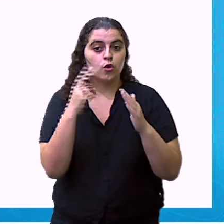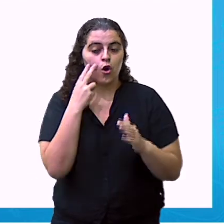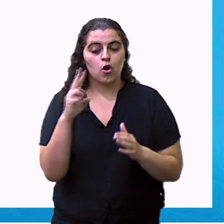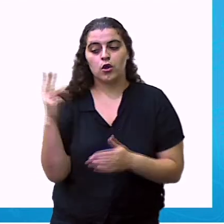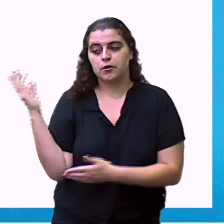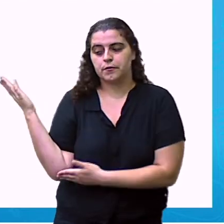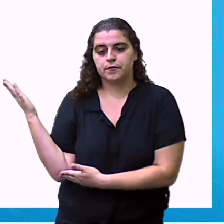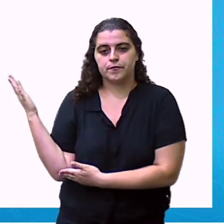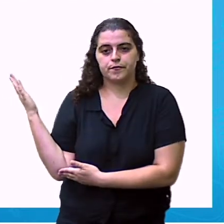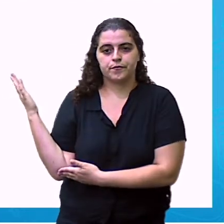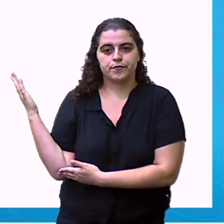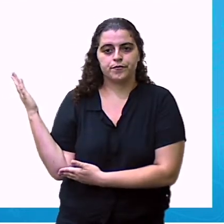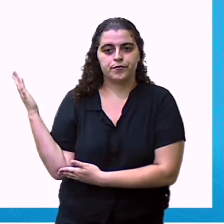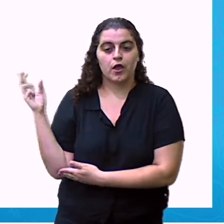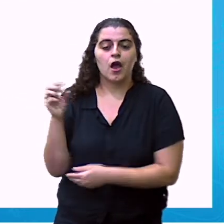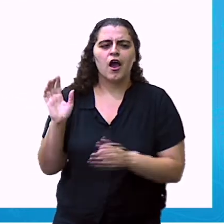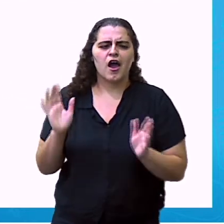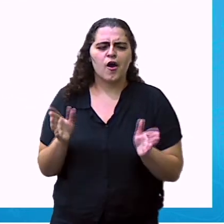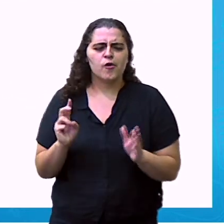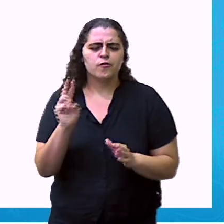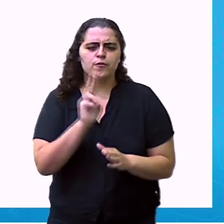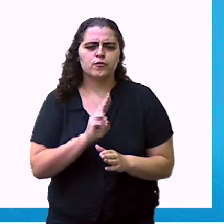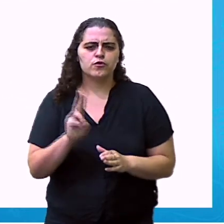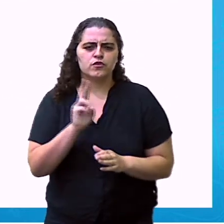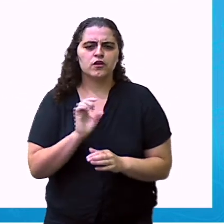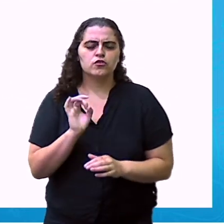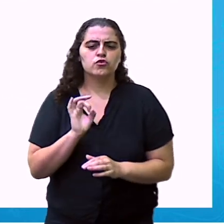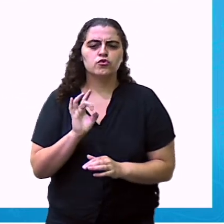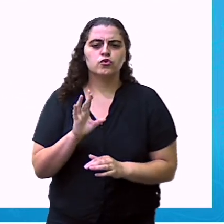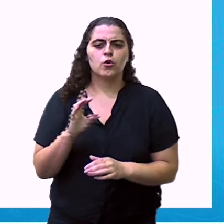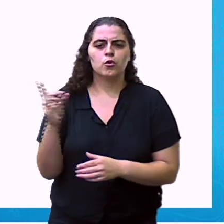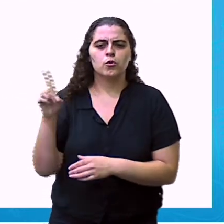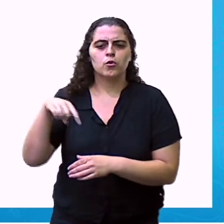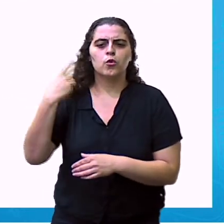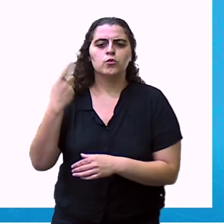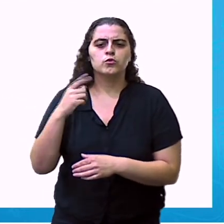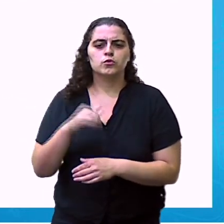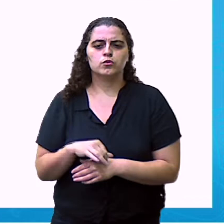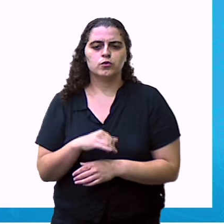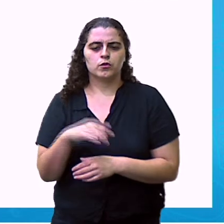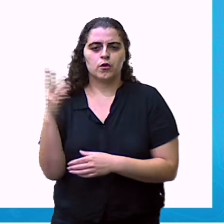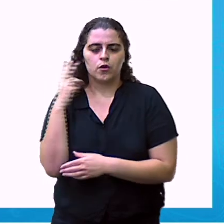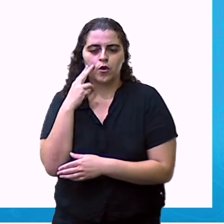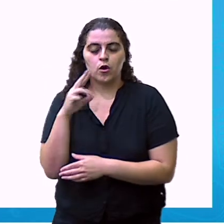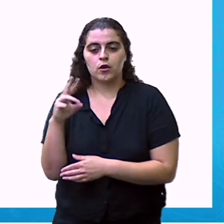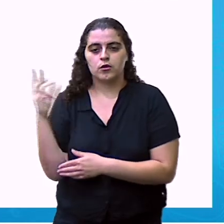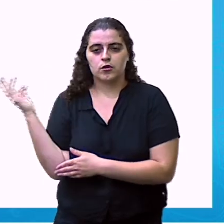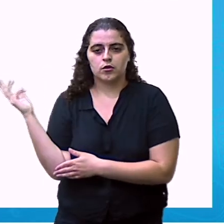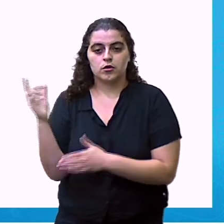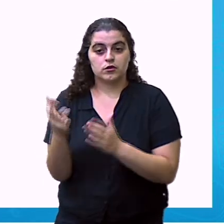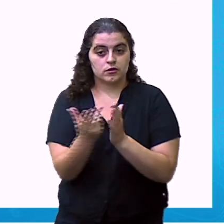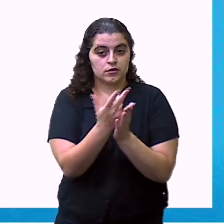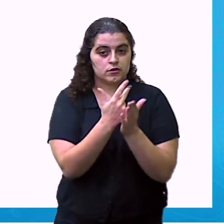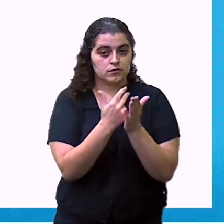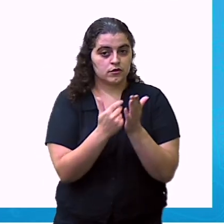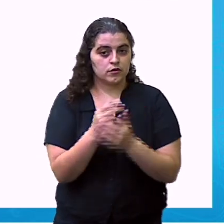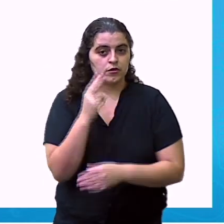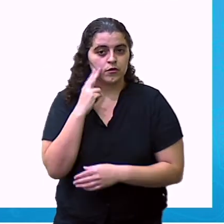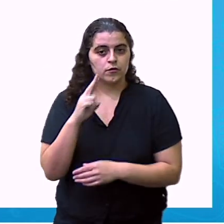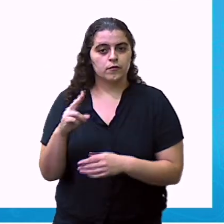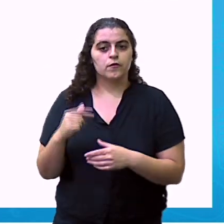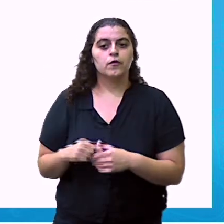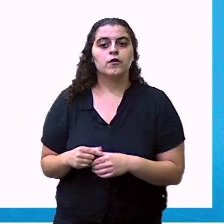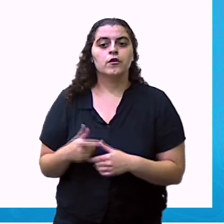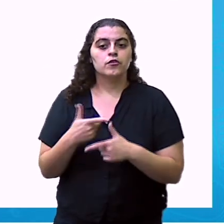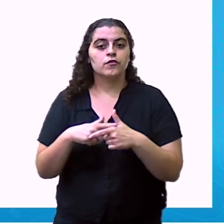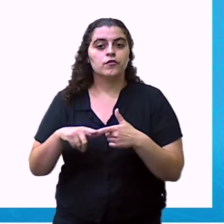Agora, nós vamos utilizar somente o último desenho. Veja bem, o nosso desenho ele foi